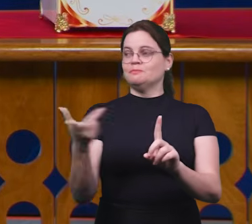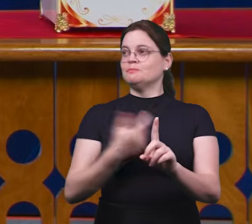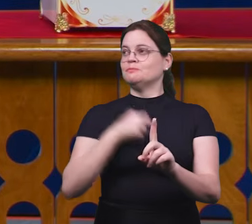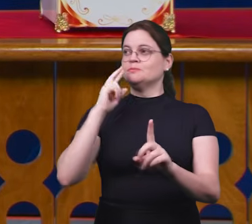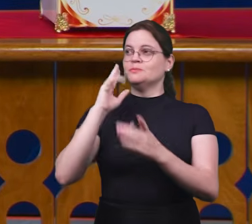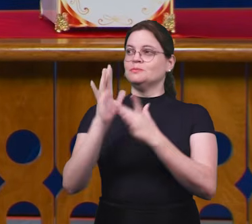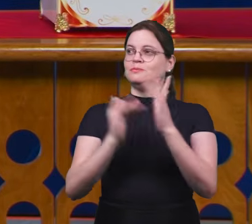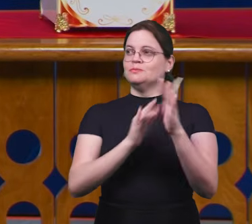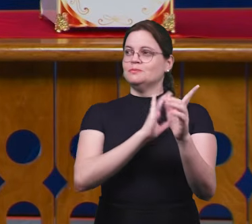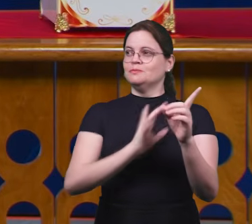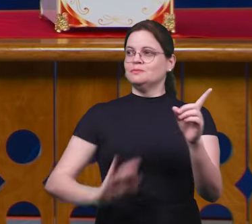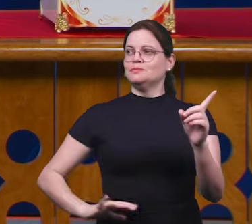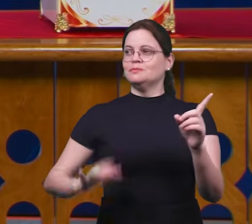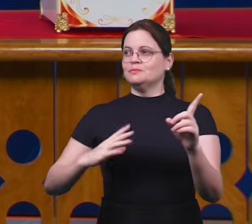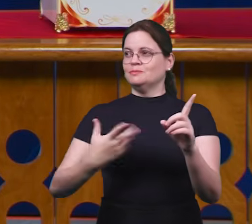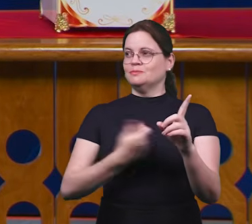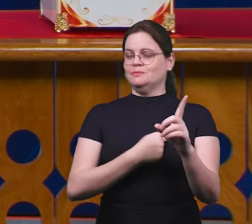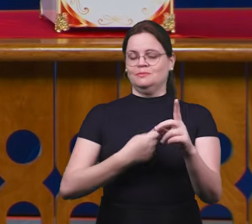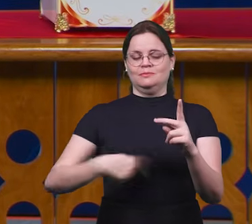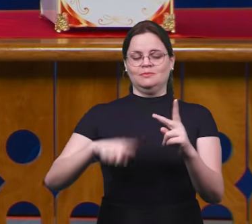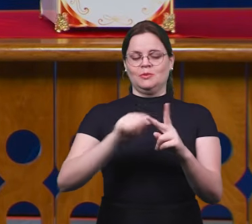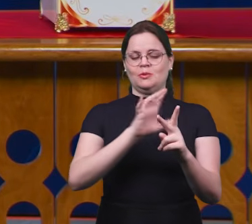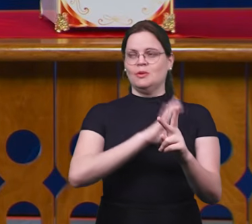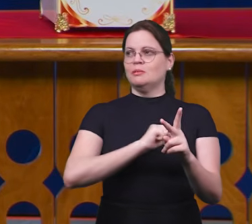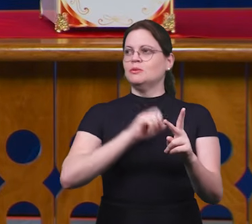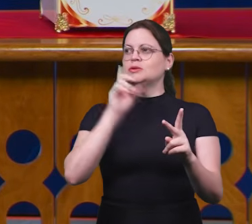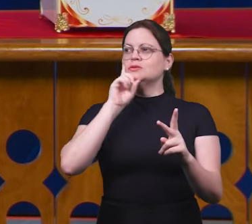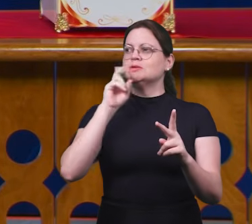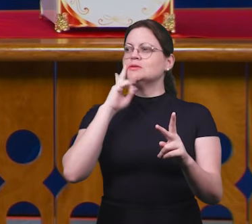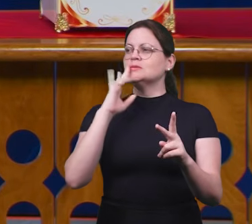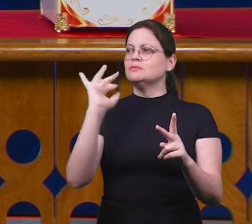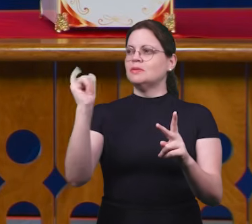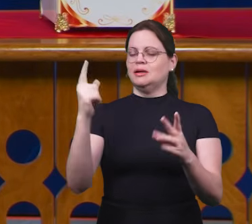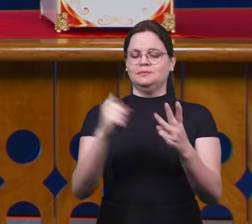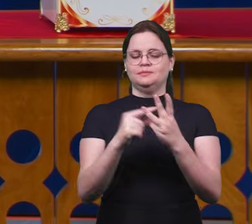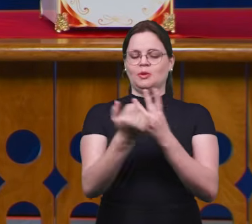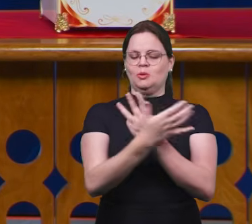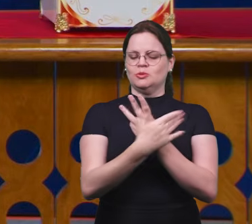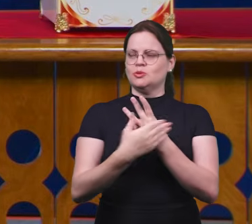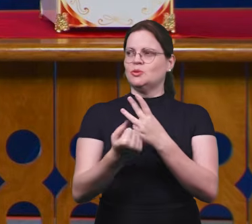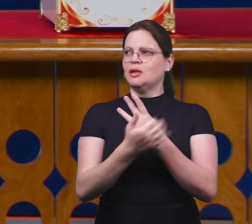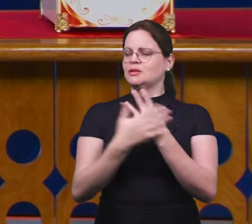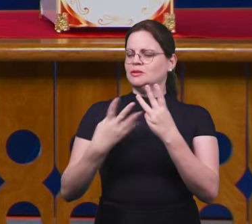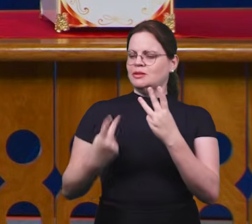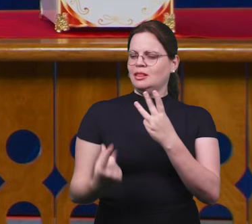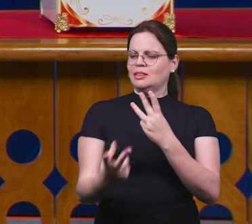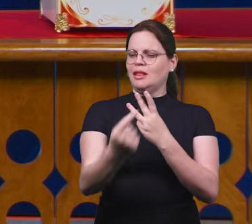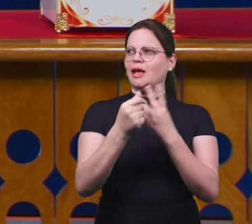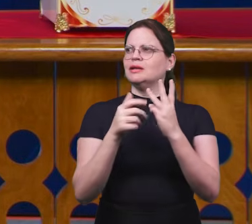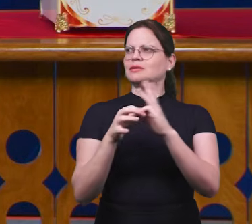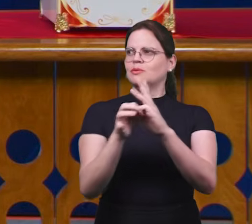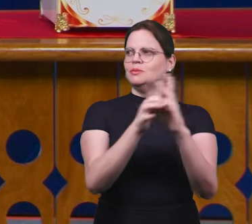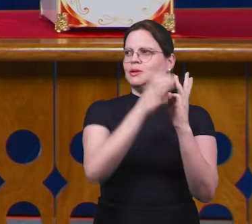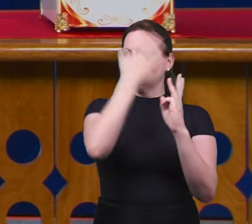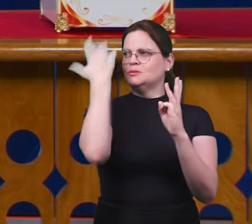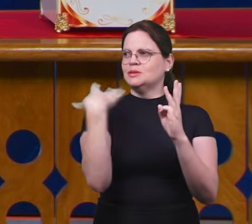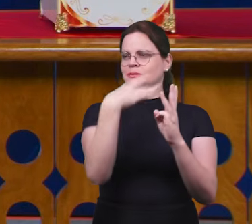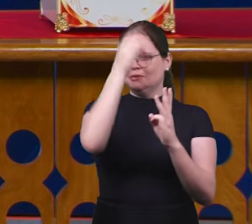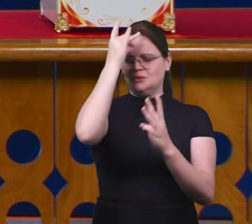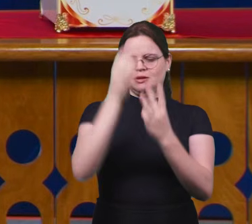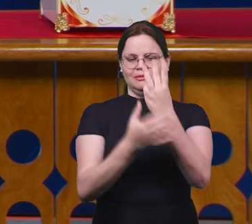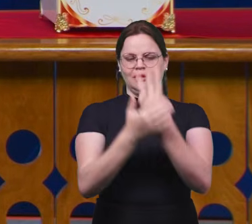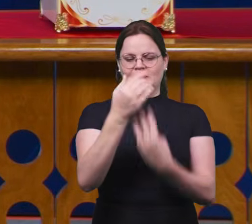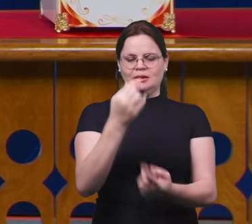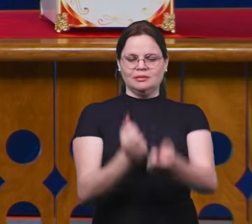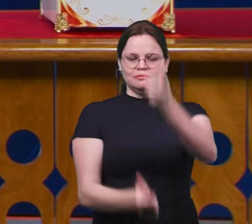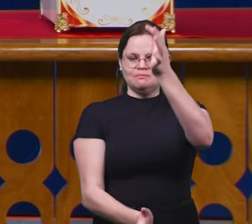maravilhosa do nosso Senhor e Salvador Jesus Cristo, o amor de Deus, as doces e eternas consolações do Espírito Santo,